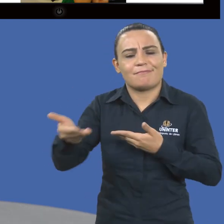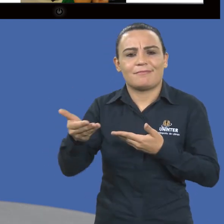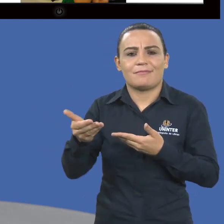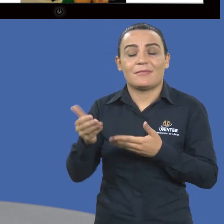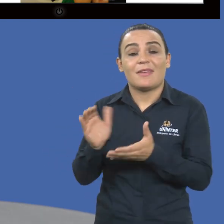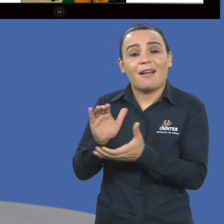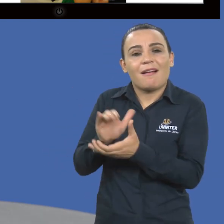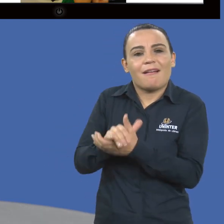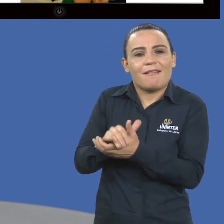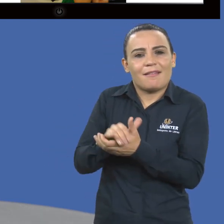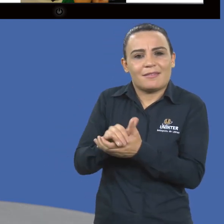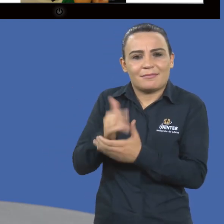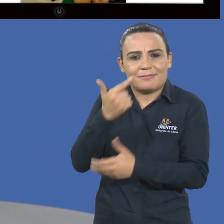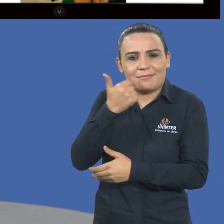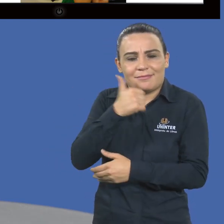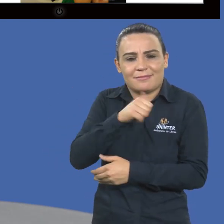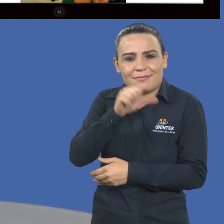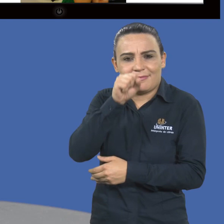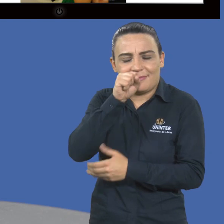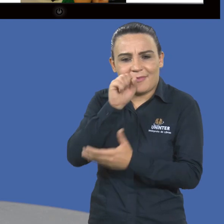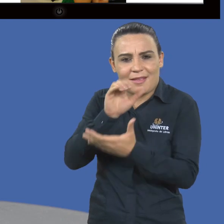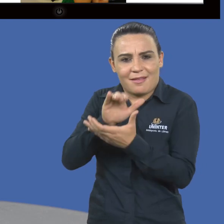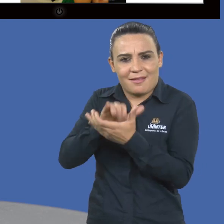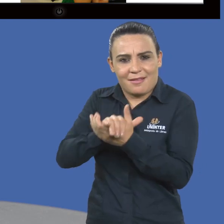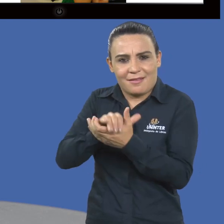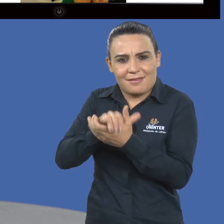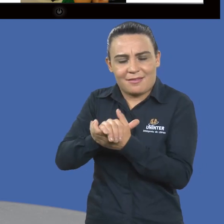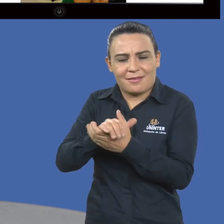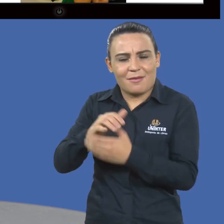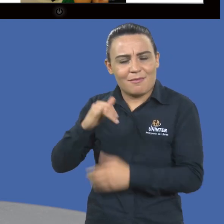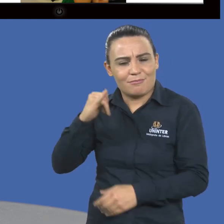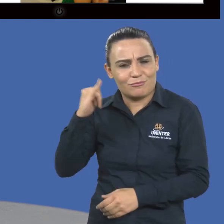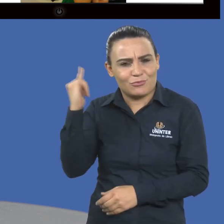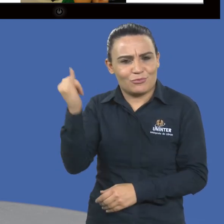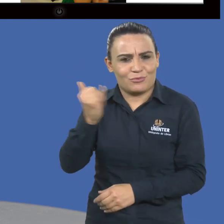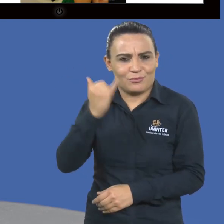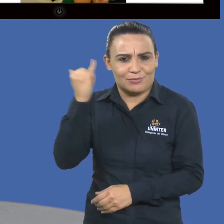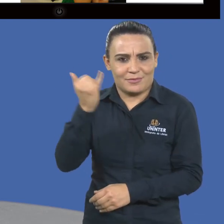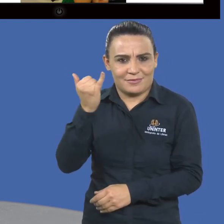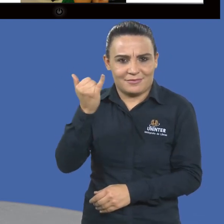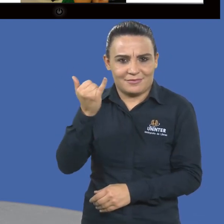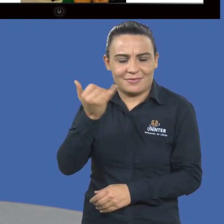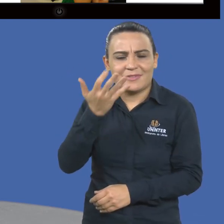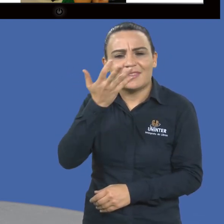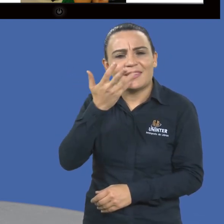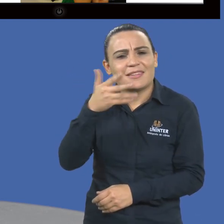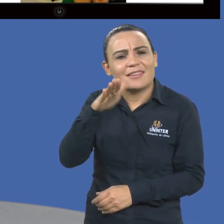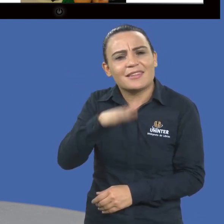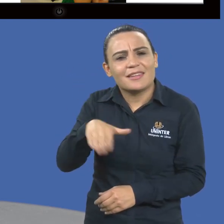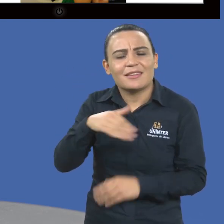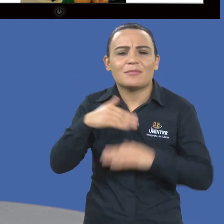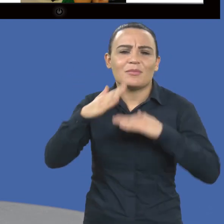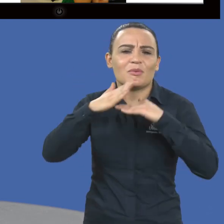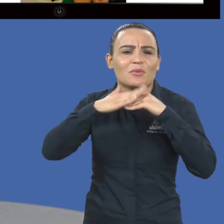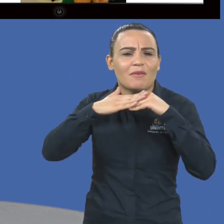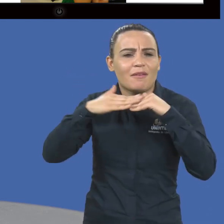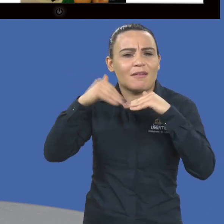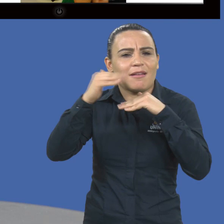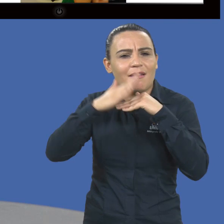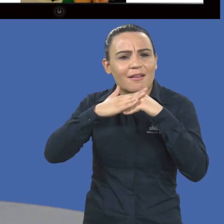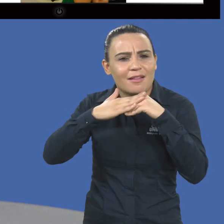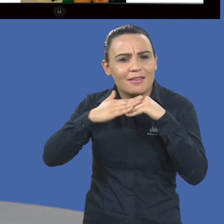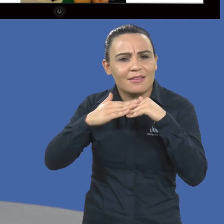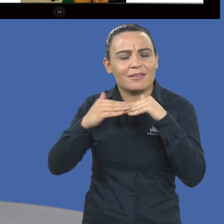intermediação do casal com a criança é muito importante. E essa criança, com certeza, está ganhando muito